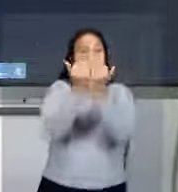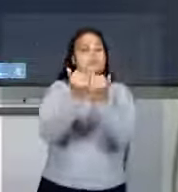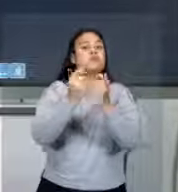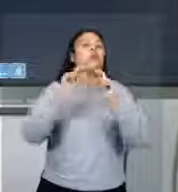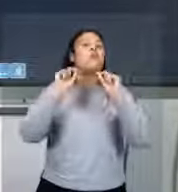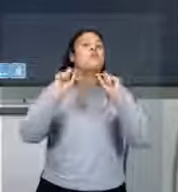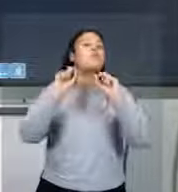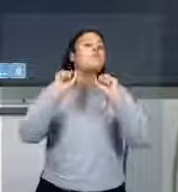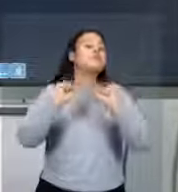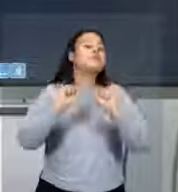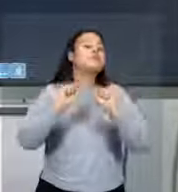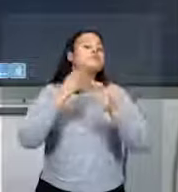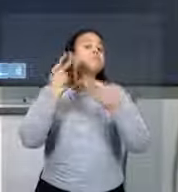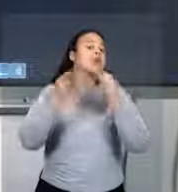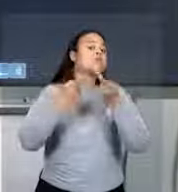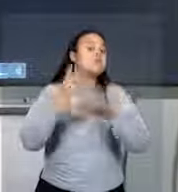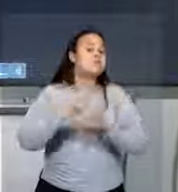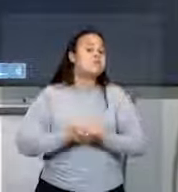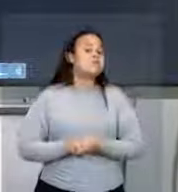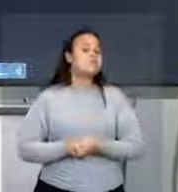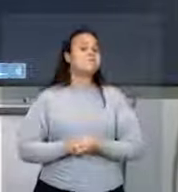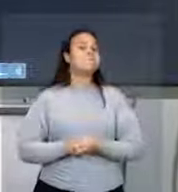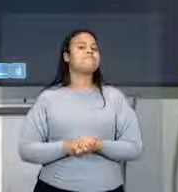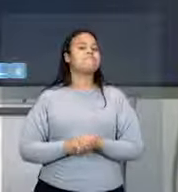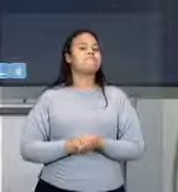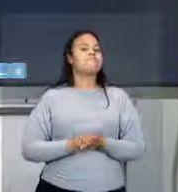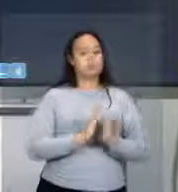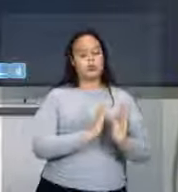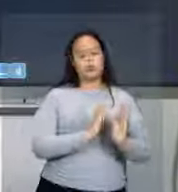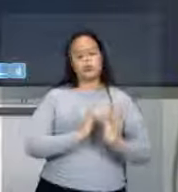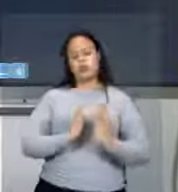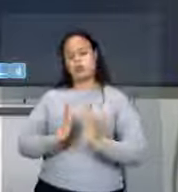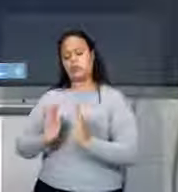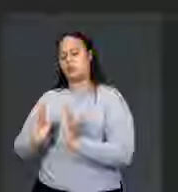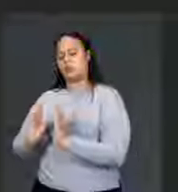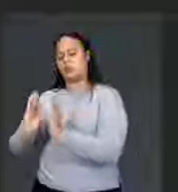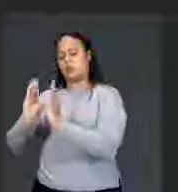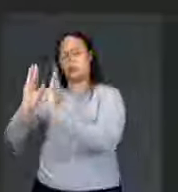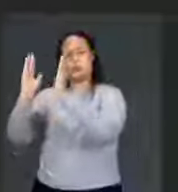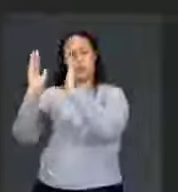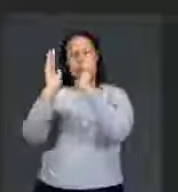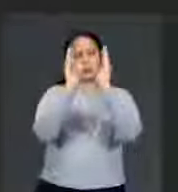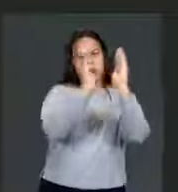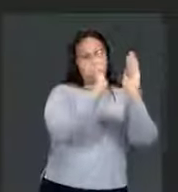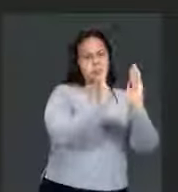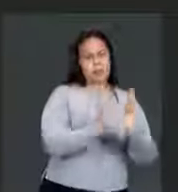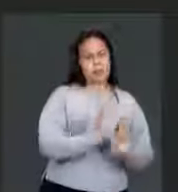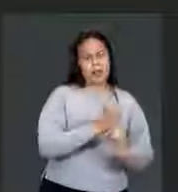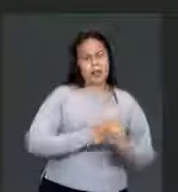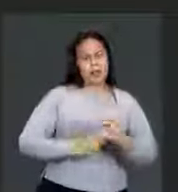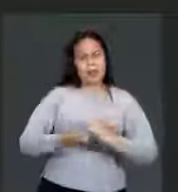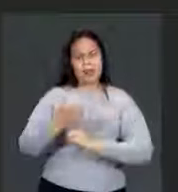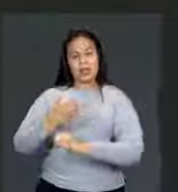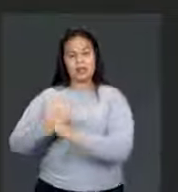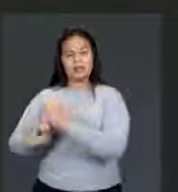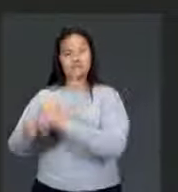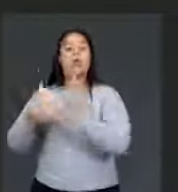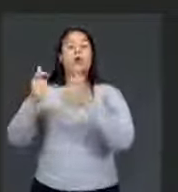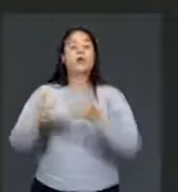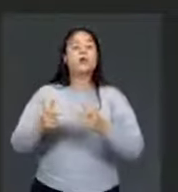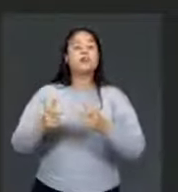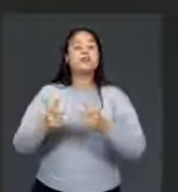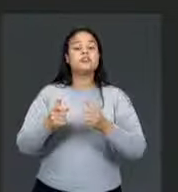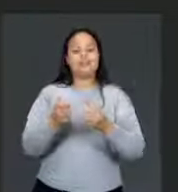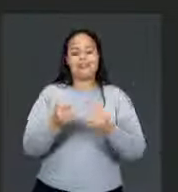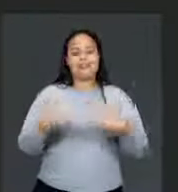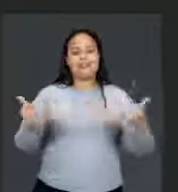definida, então, como movimento ordenado de elétrons dentro de um fio condutor ou dentro de um